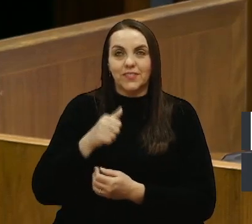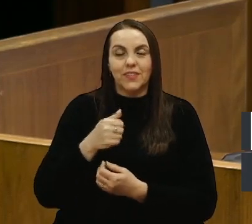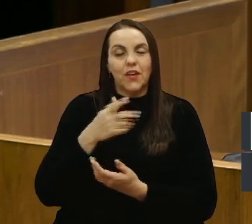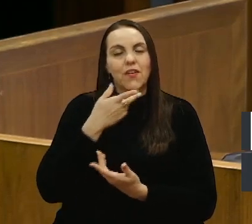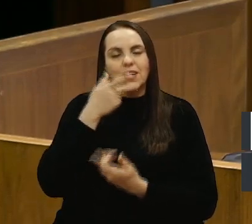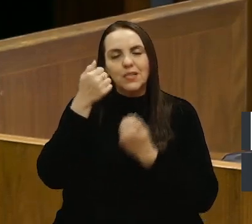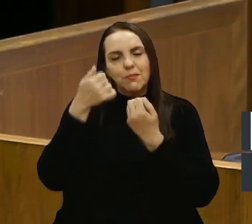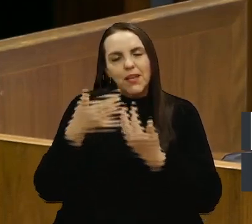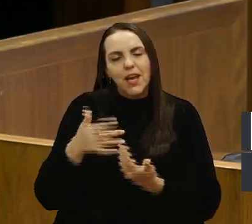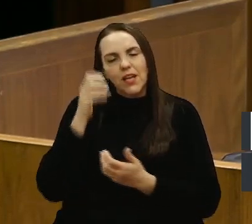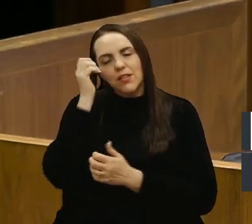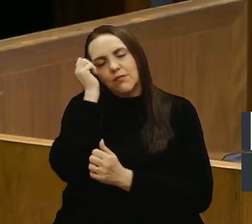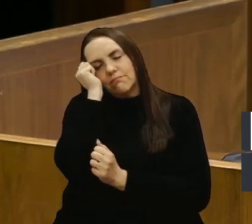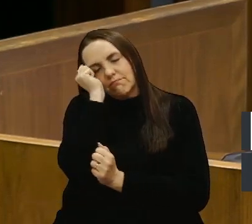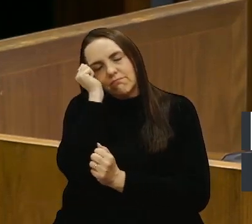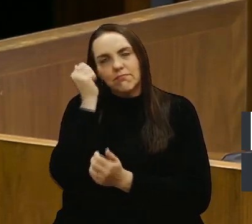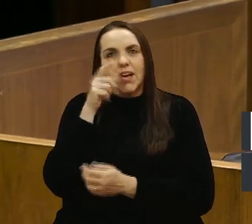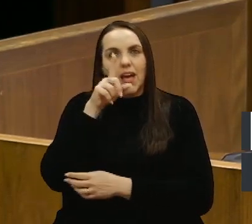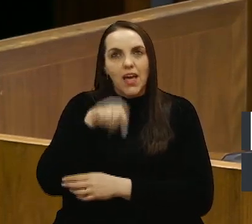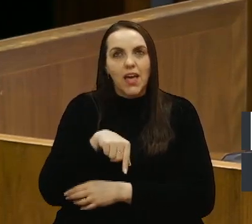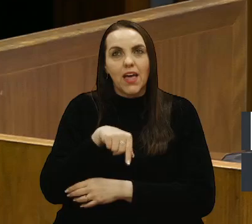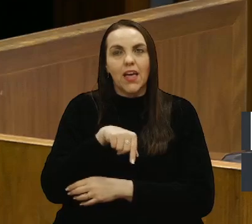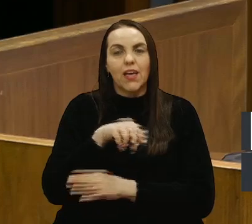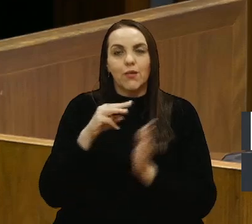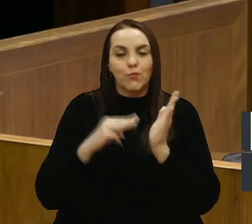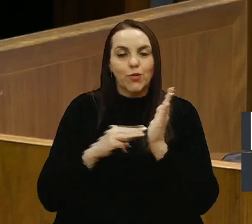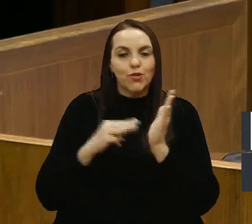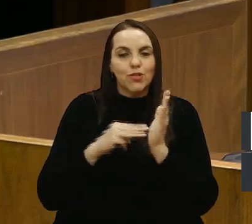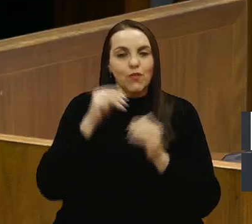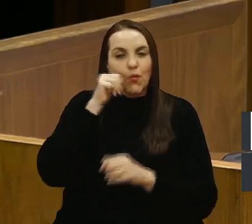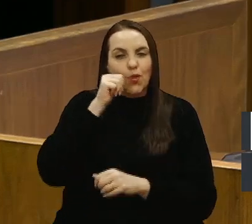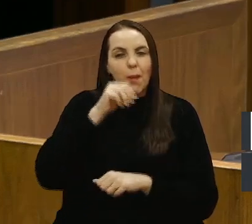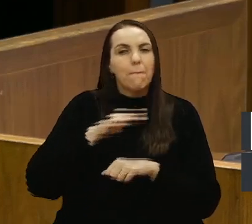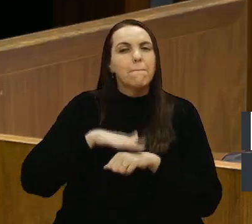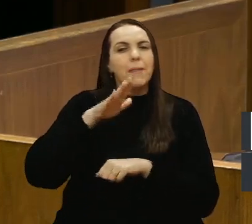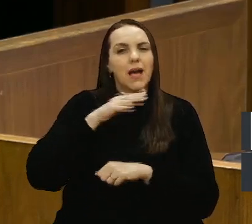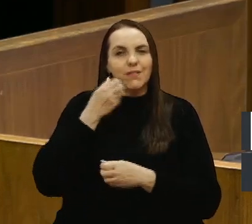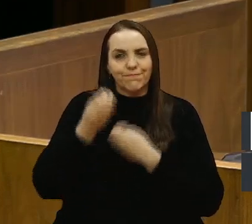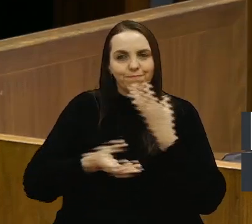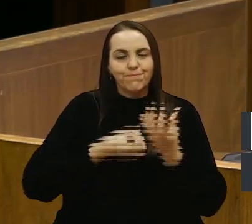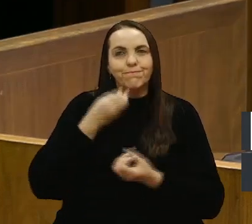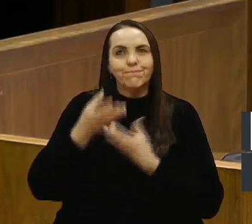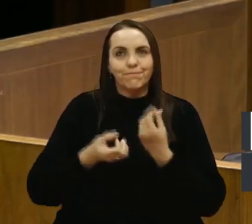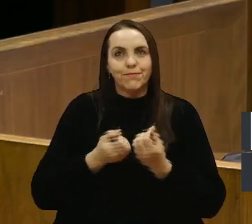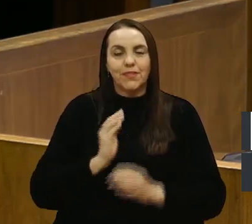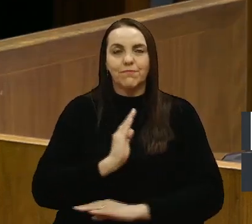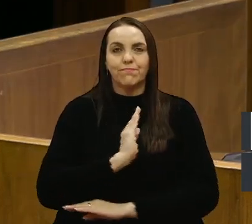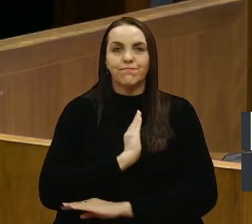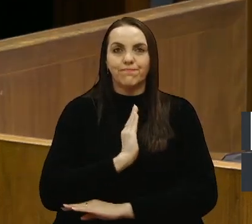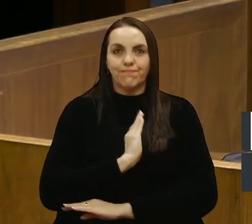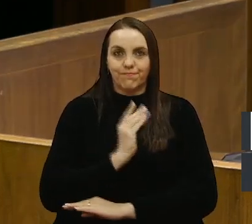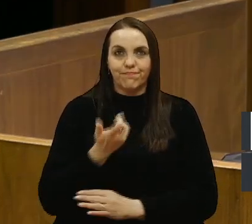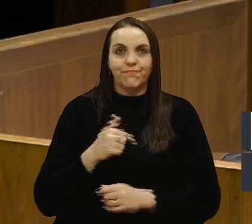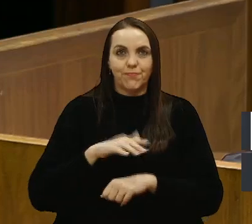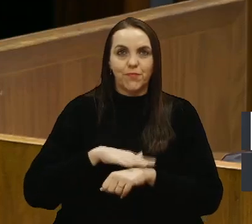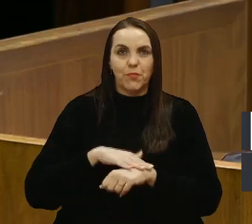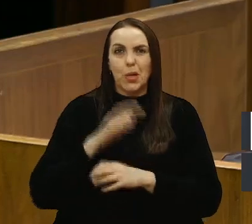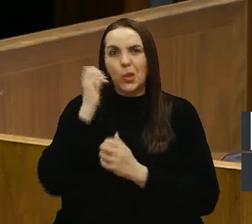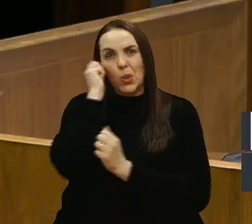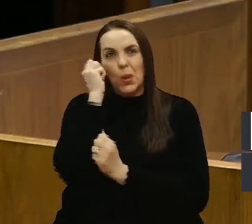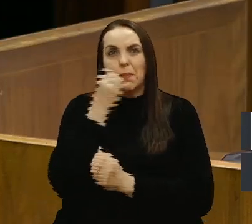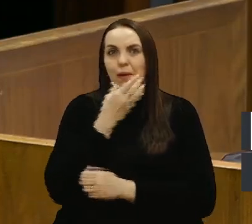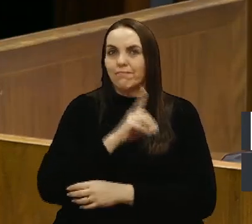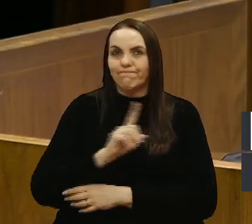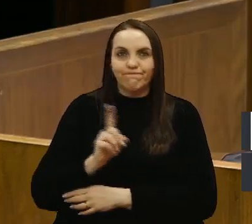sono, que o sono é a causa que as mulheres mais trazem durante a prática de yoga, né? Não dormir bem,